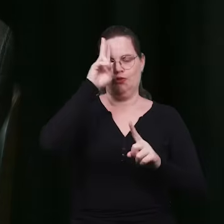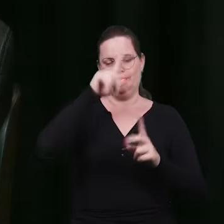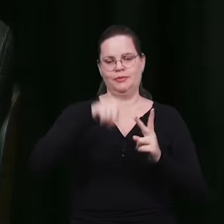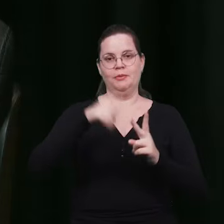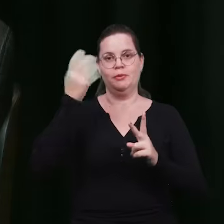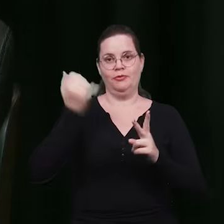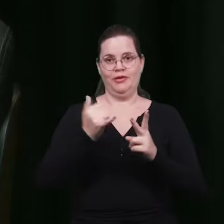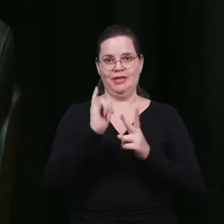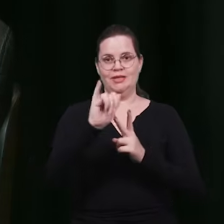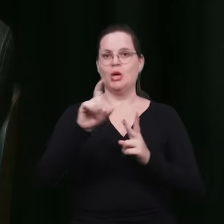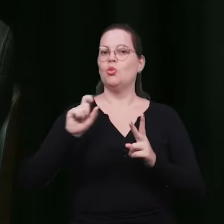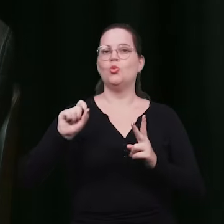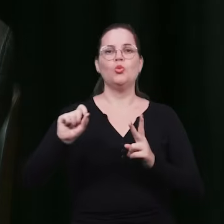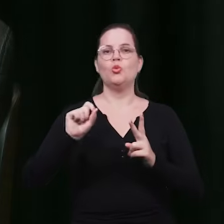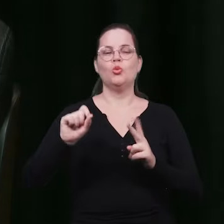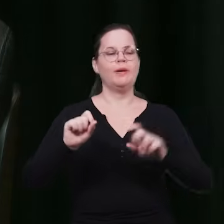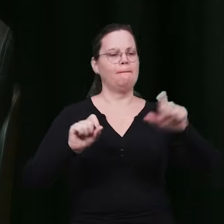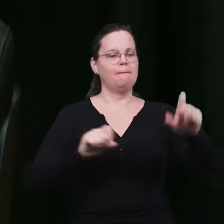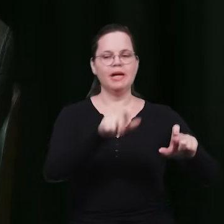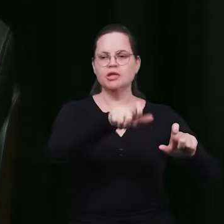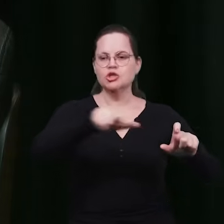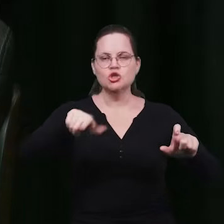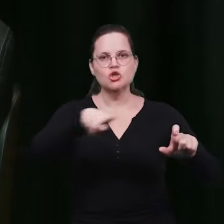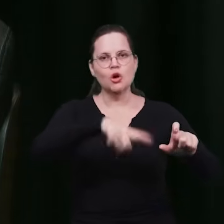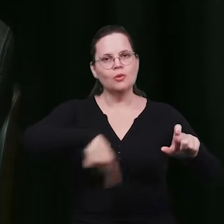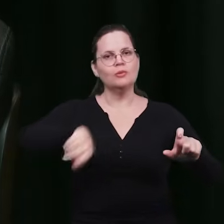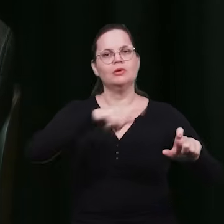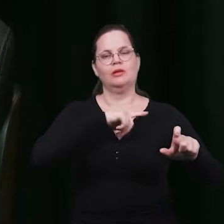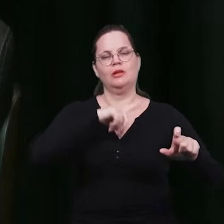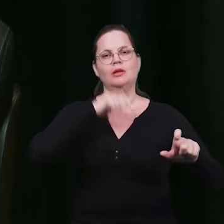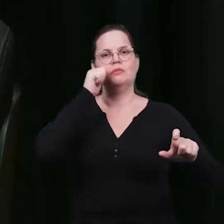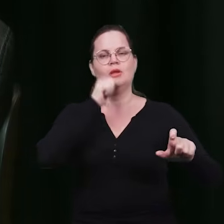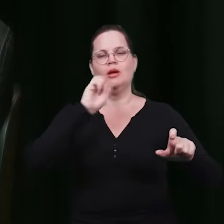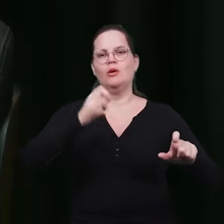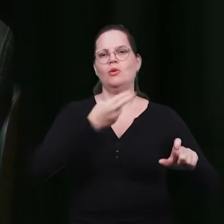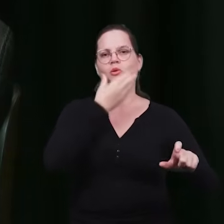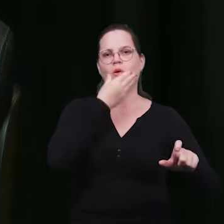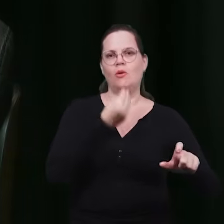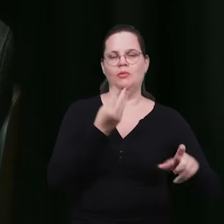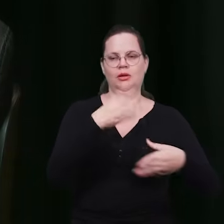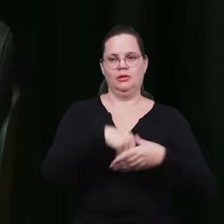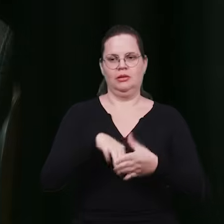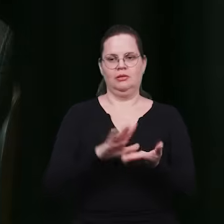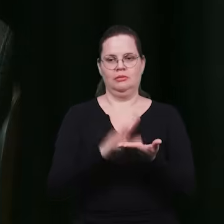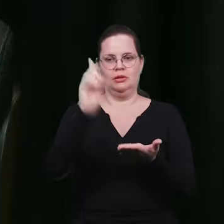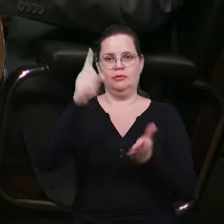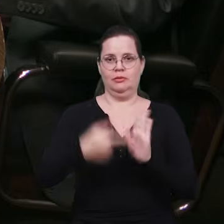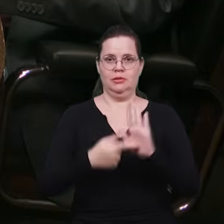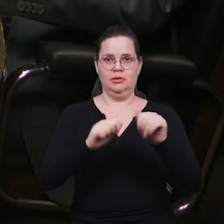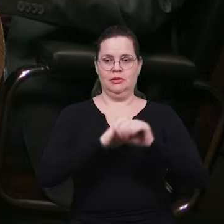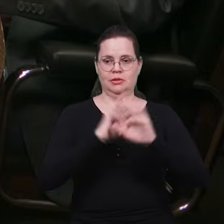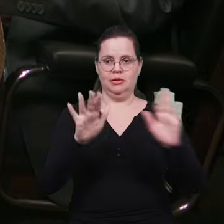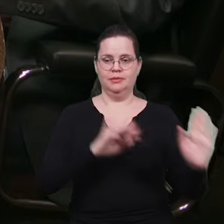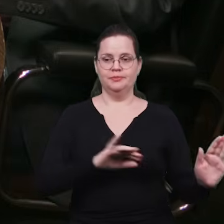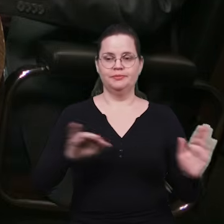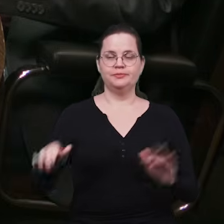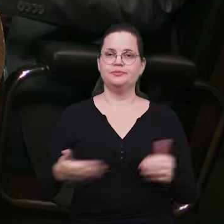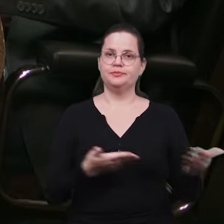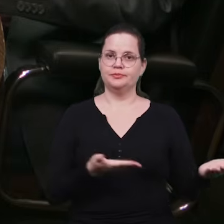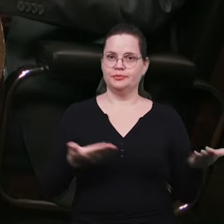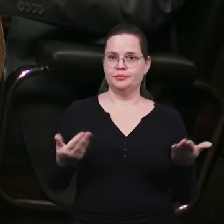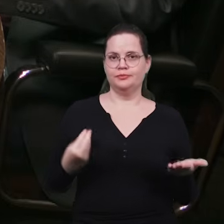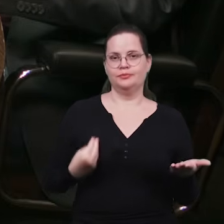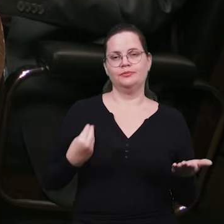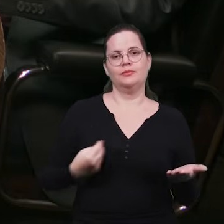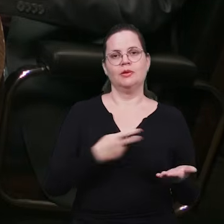proféticos, relacionados a homens e mulheres descritos na Palavra de Deus. Está aqui conosco mais uma vez o pastor